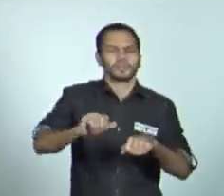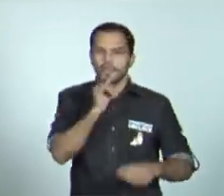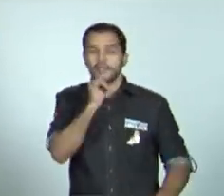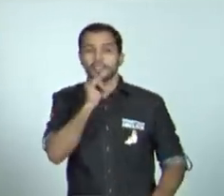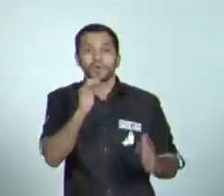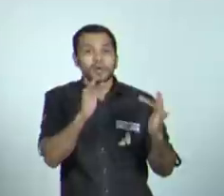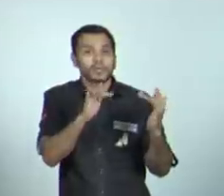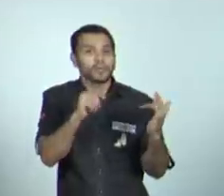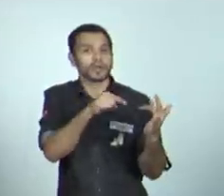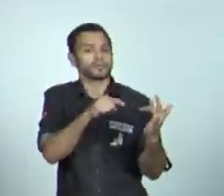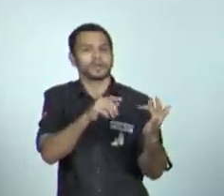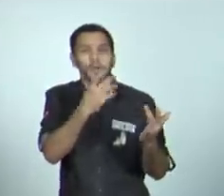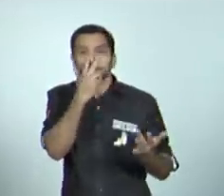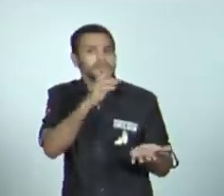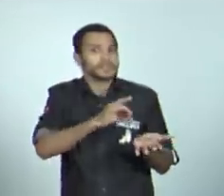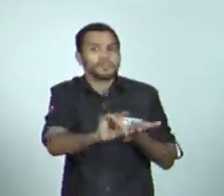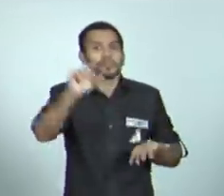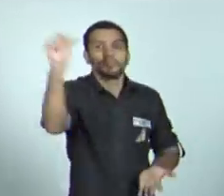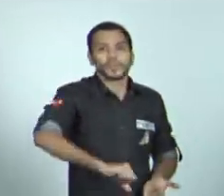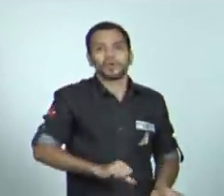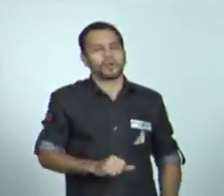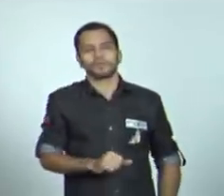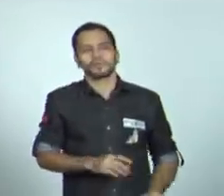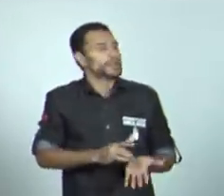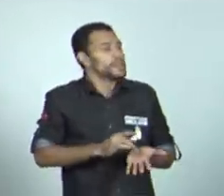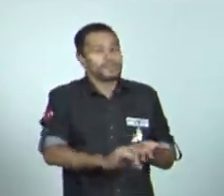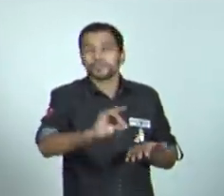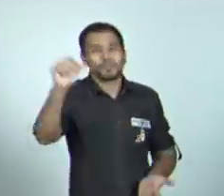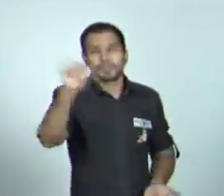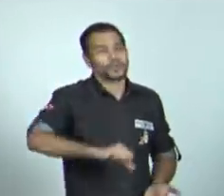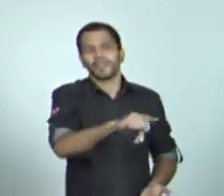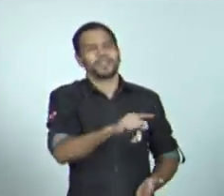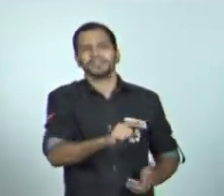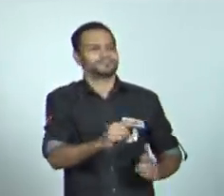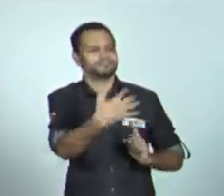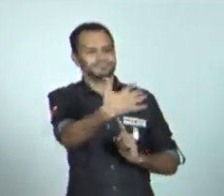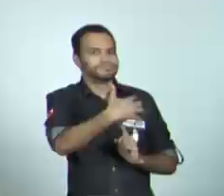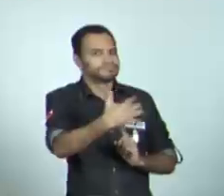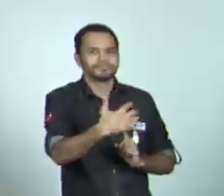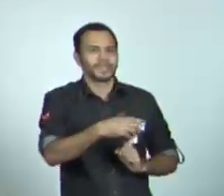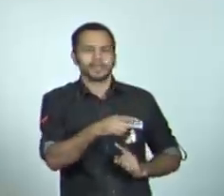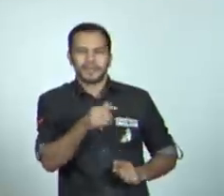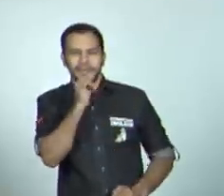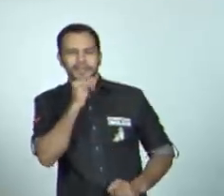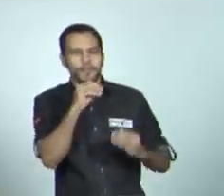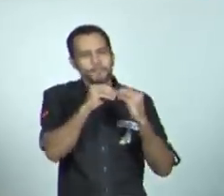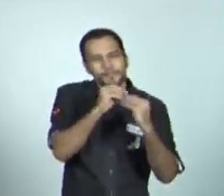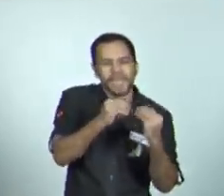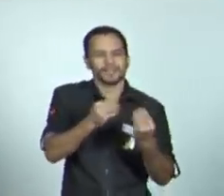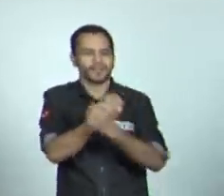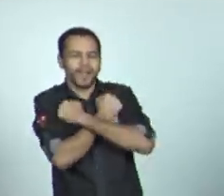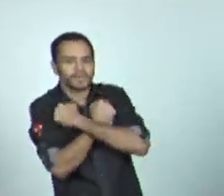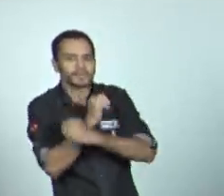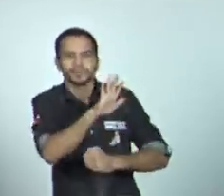namorados que uma melhor inimigo que você tem o melhor inimigo eu mais eficiente não quer saber de você abraço a